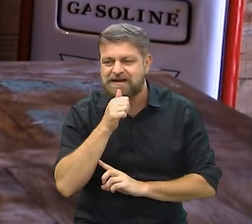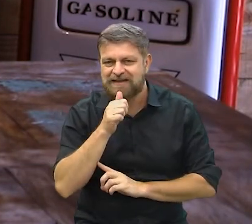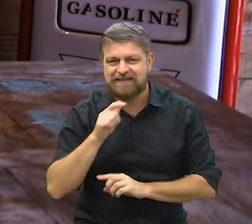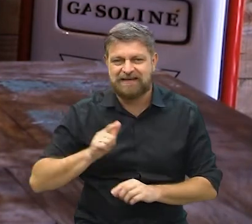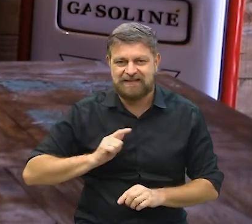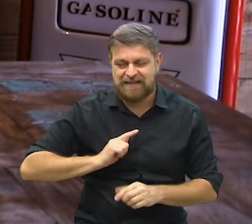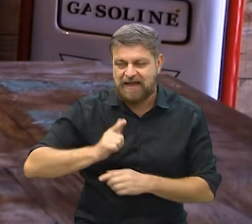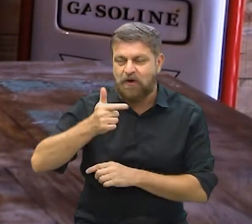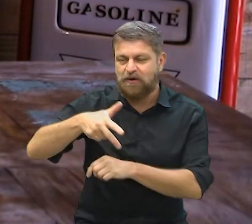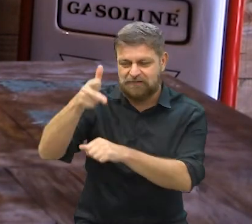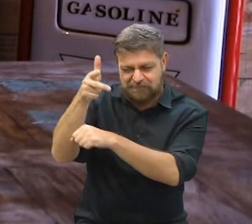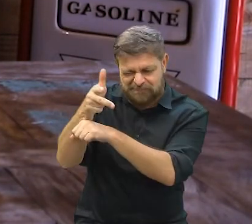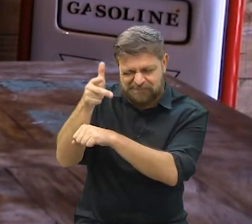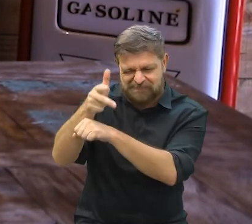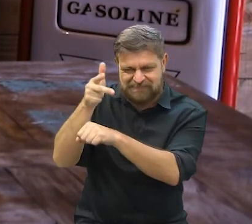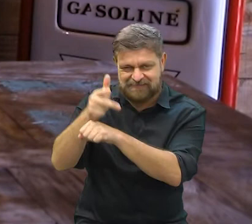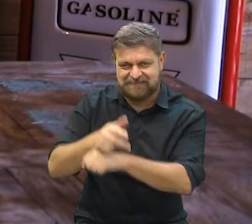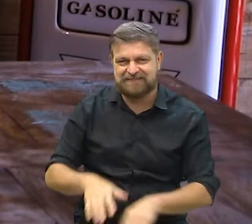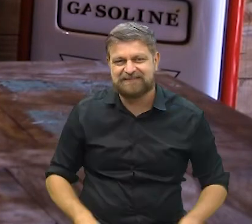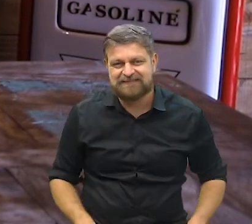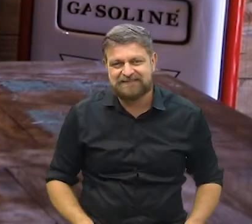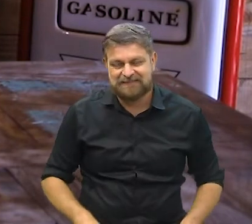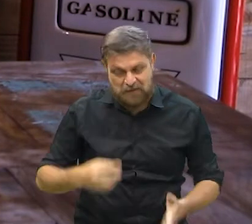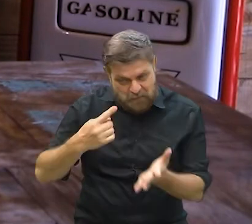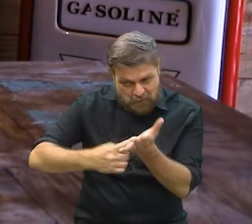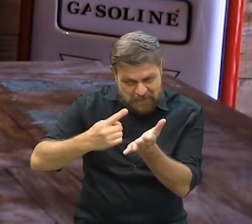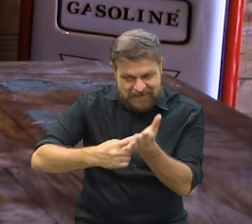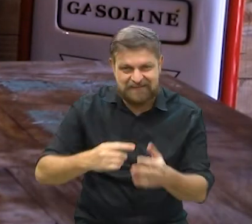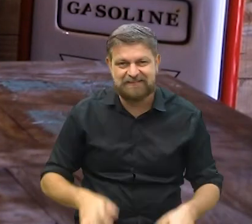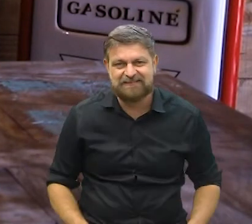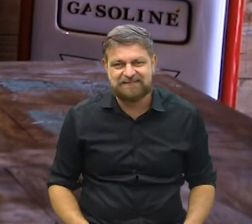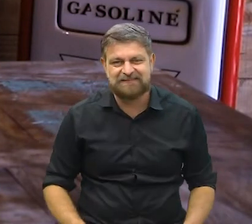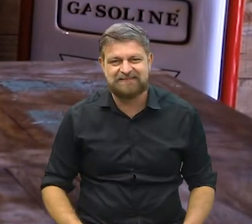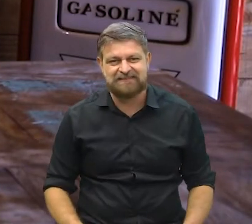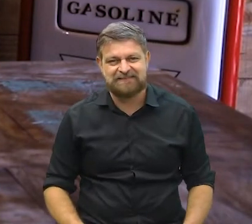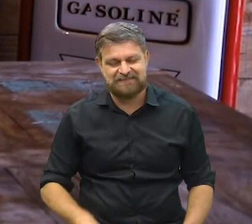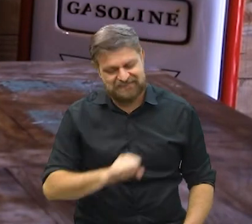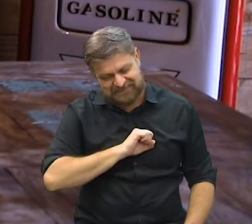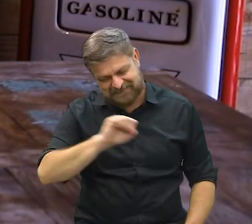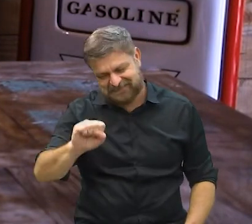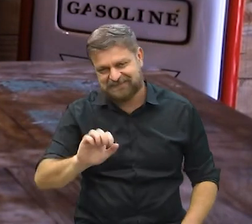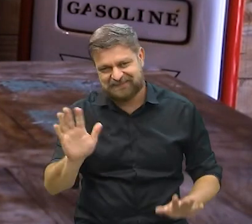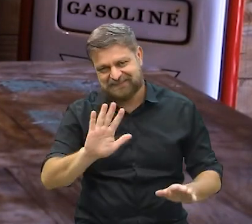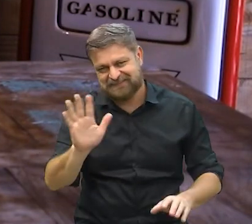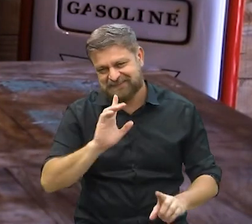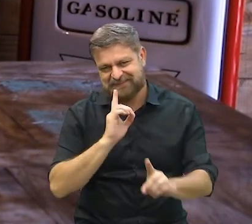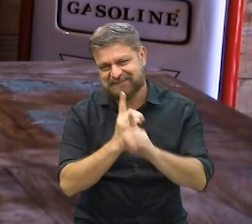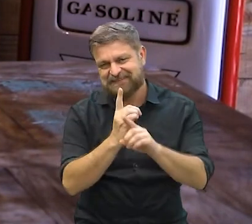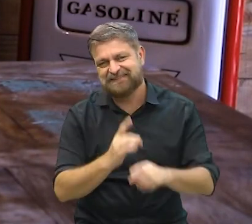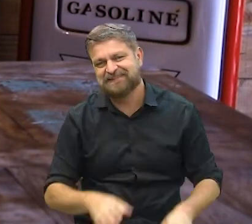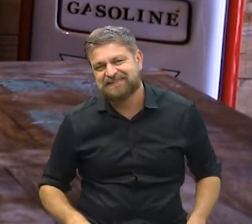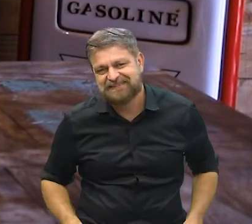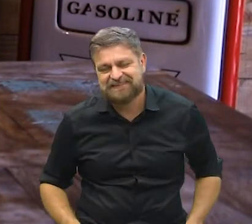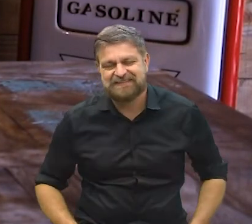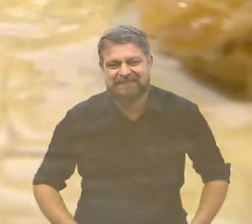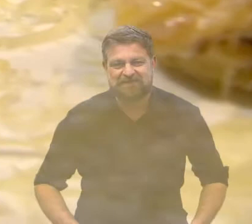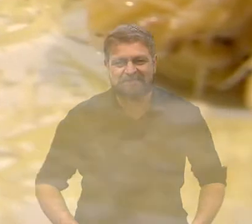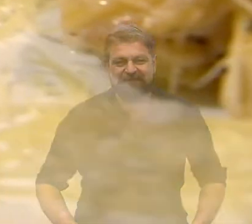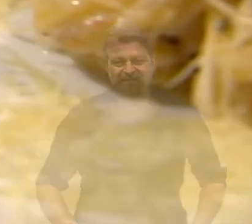gente vai gravar o outro programa para vocês. Combinado? Valeu, gente. Muito obrigado. Até a próxima. Tchau, tchau. Mais.